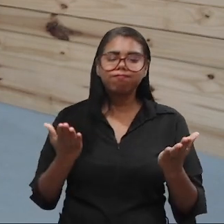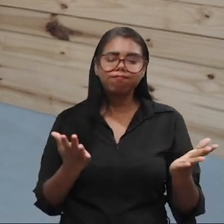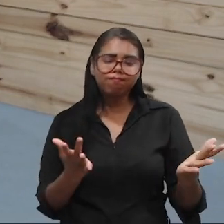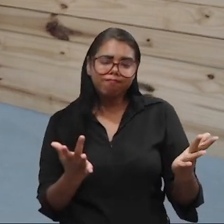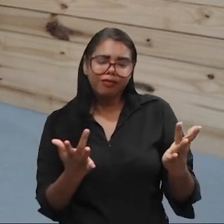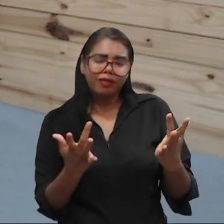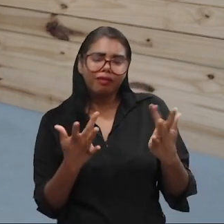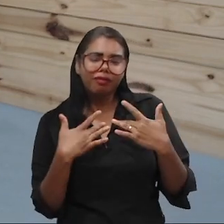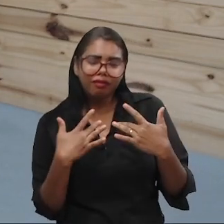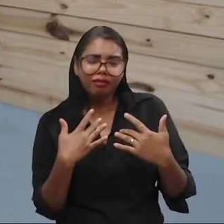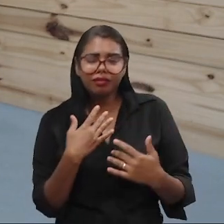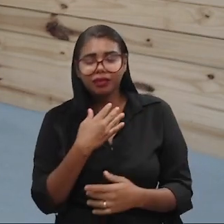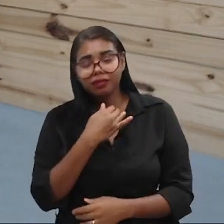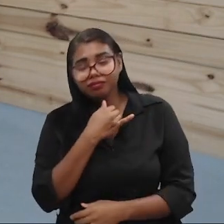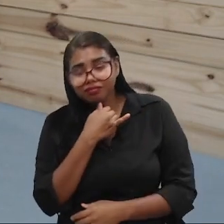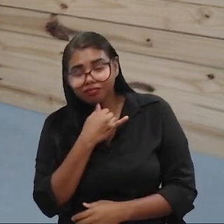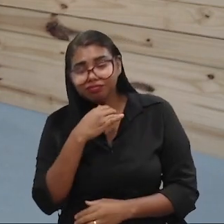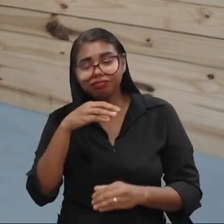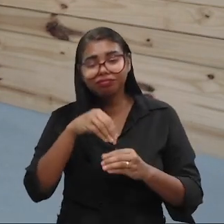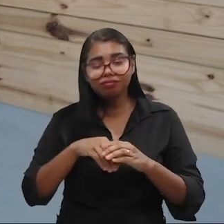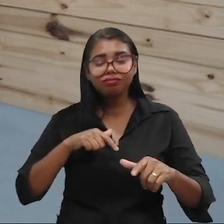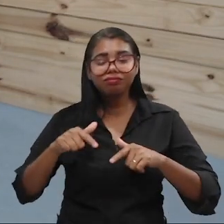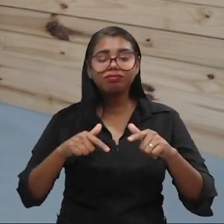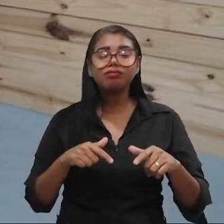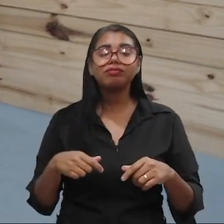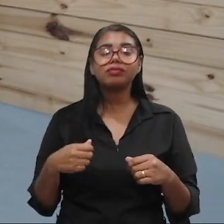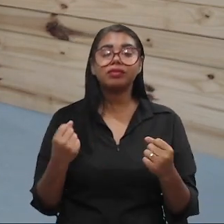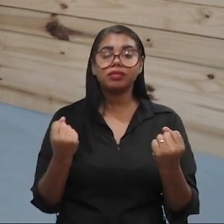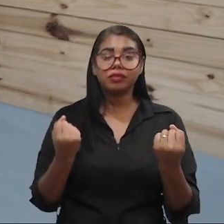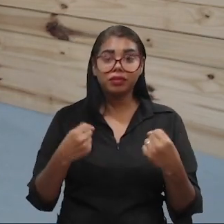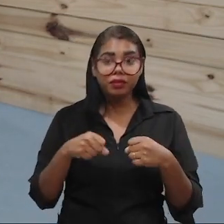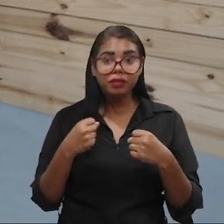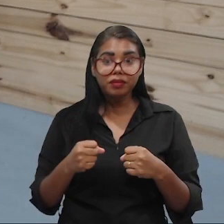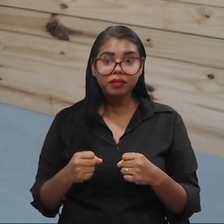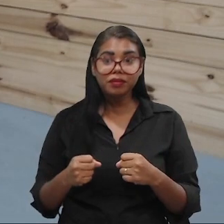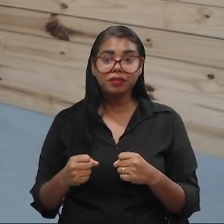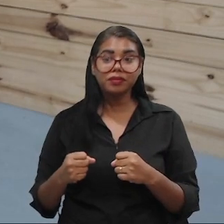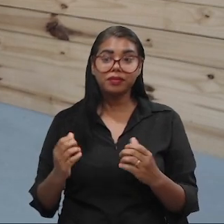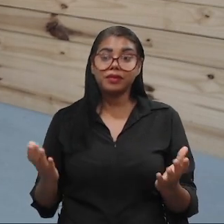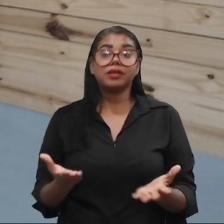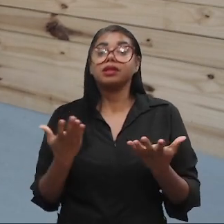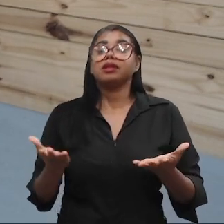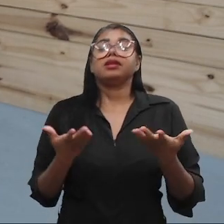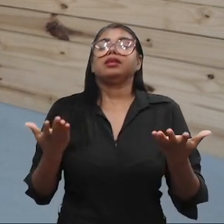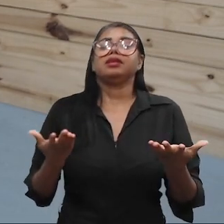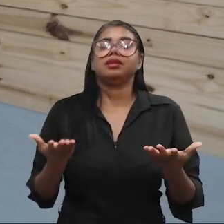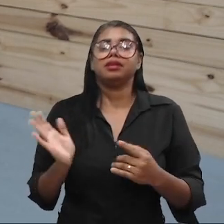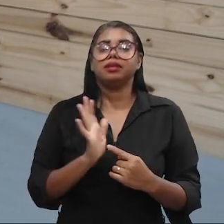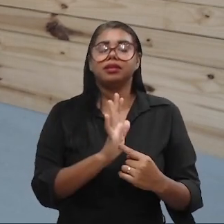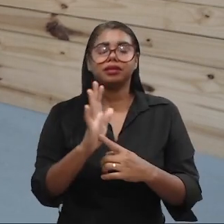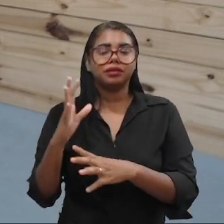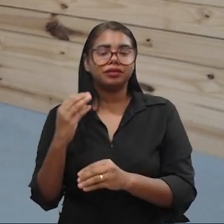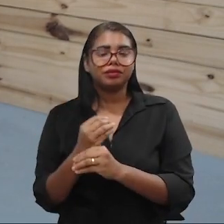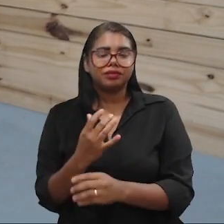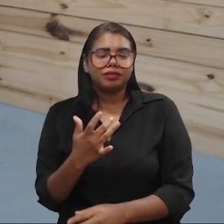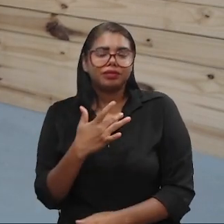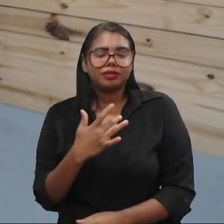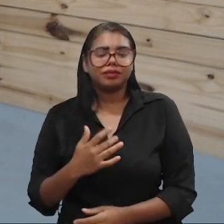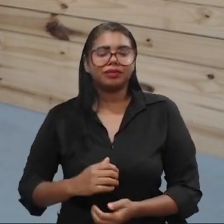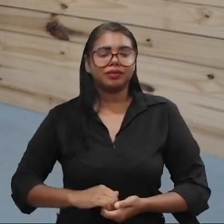você tá desmotivado seu ambiente de trabalho é importante que você se motive traga à tona esse